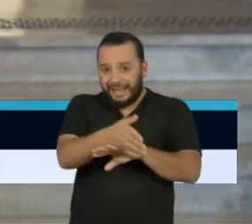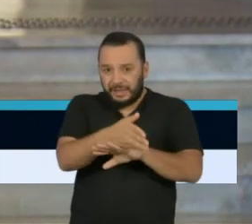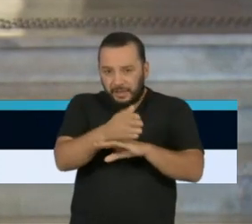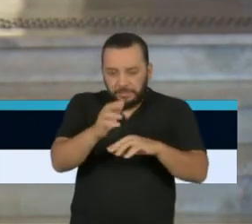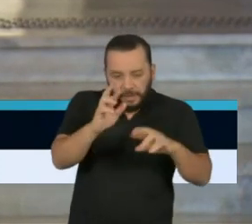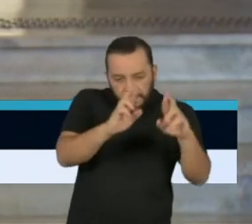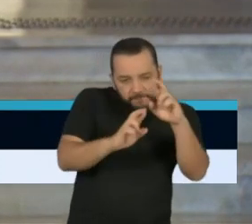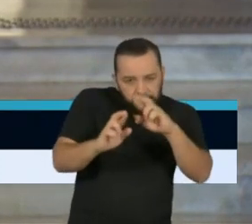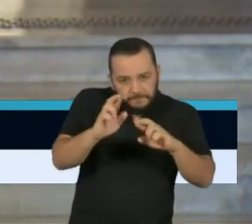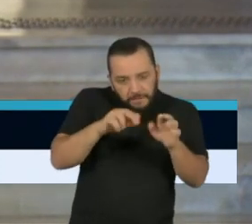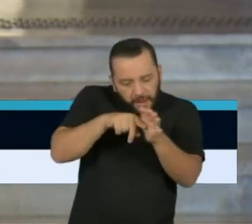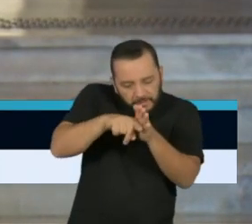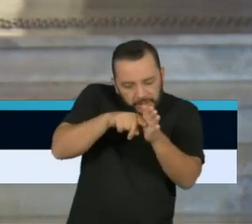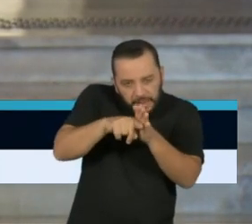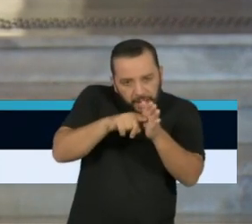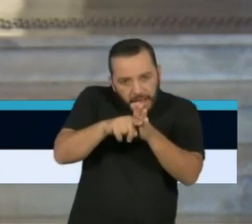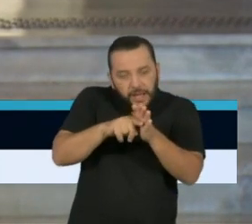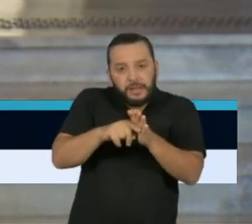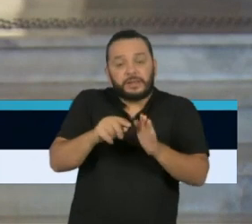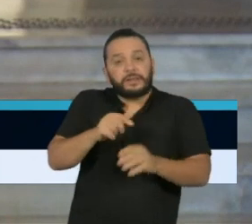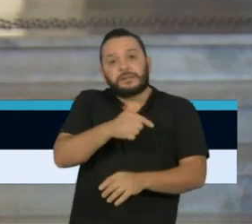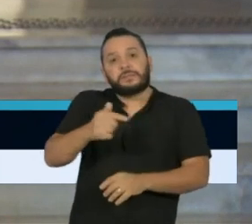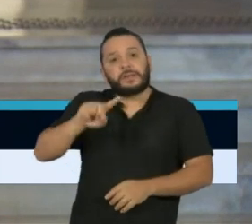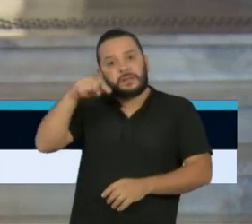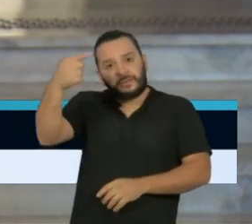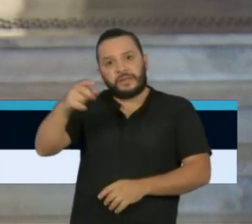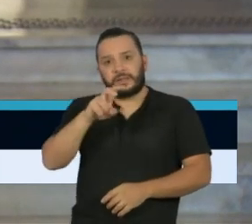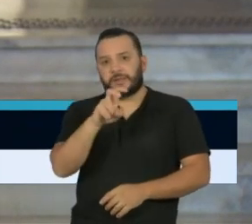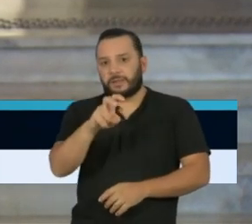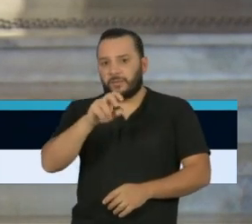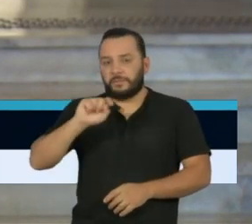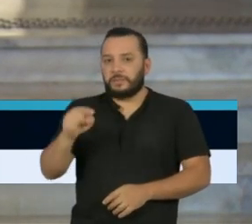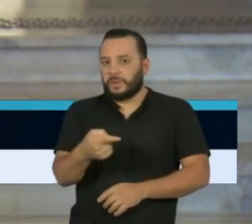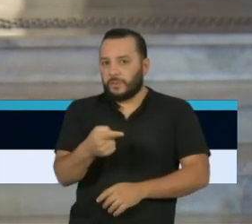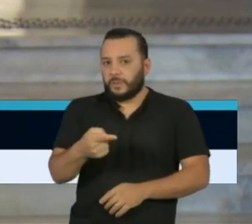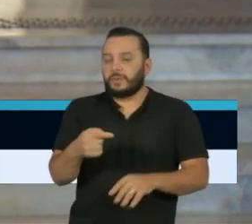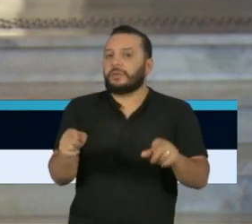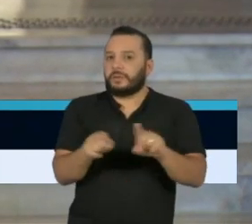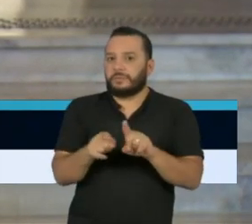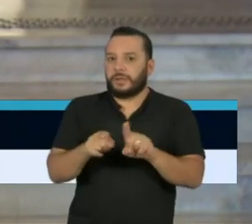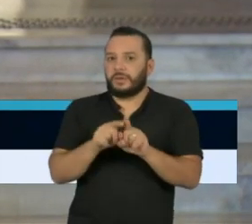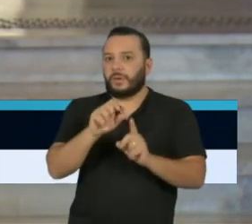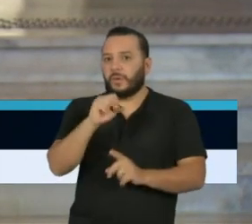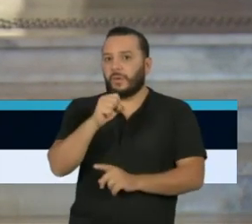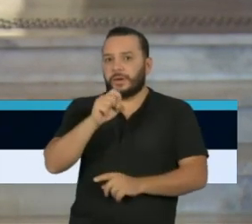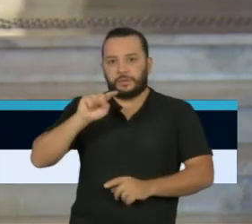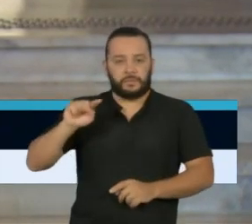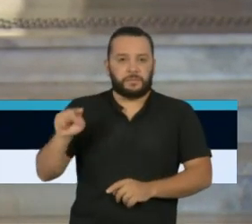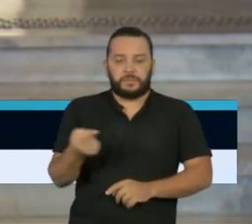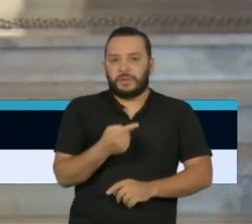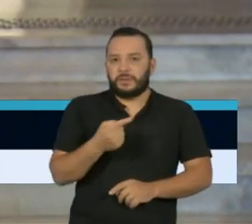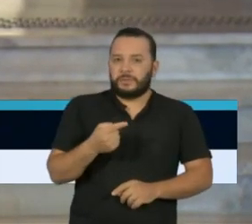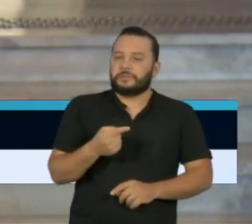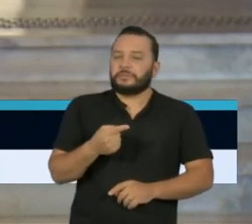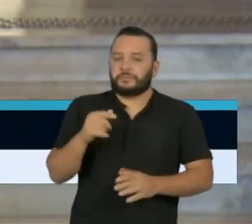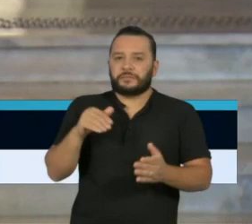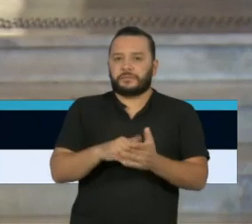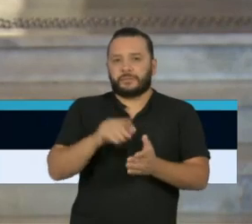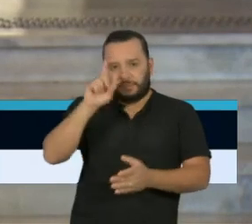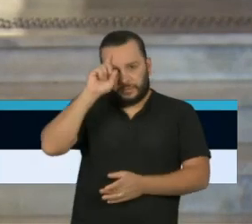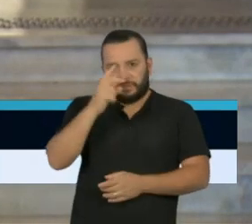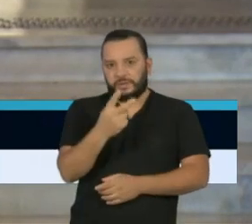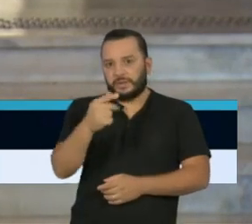chegar a semana que vem a 5.000 e 8.000 até o final ou perto do dia